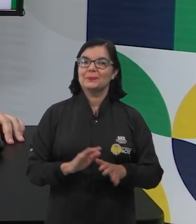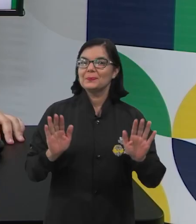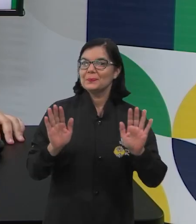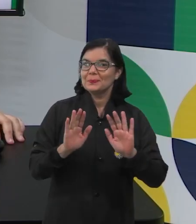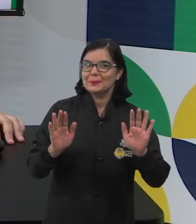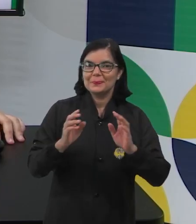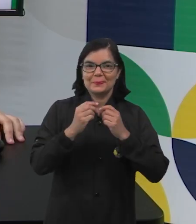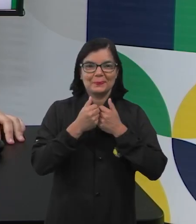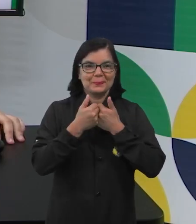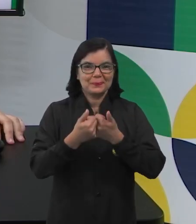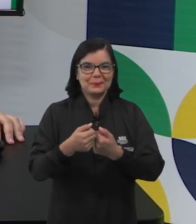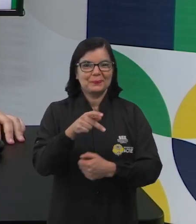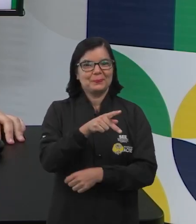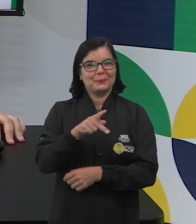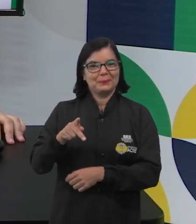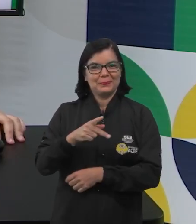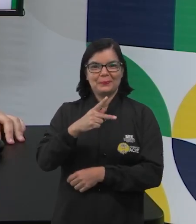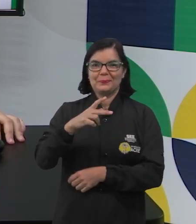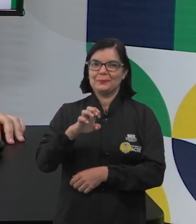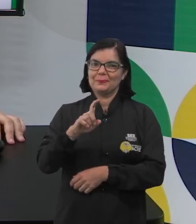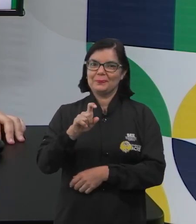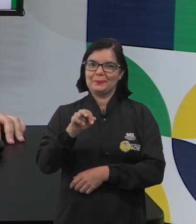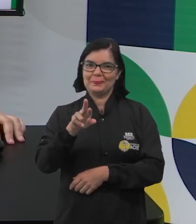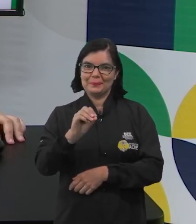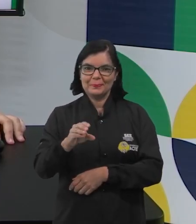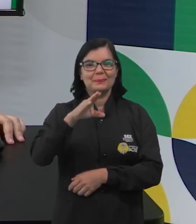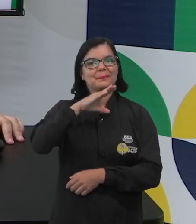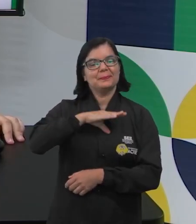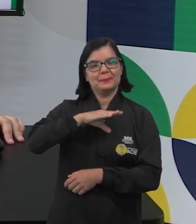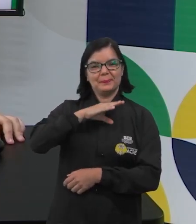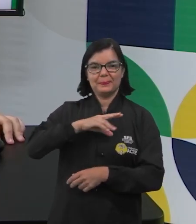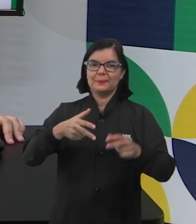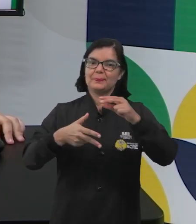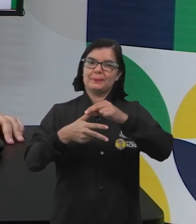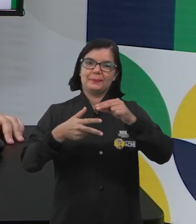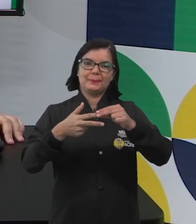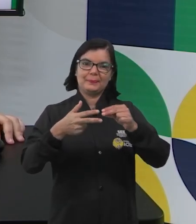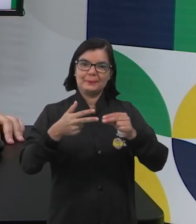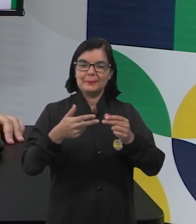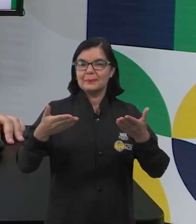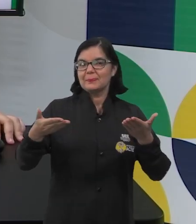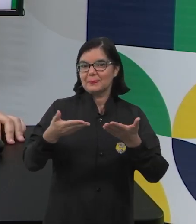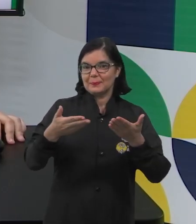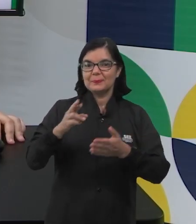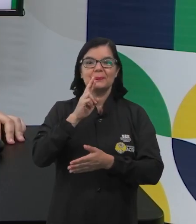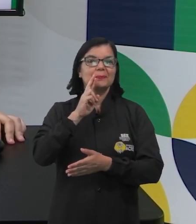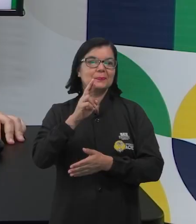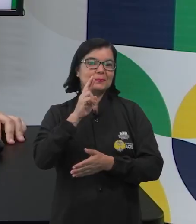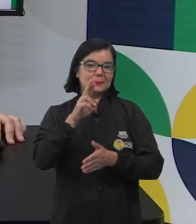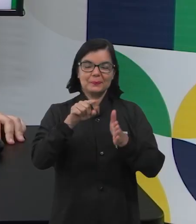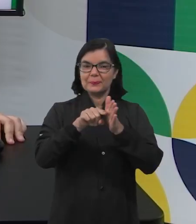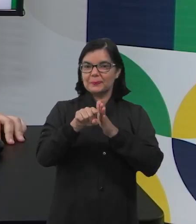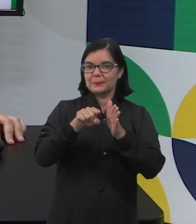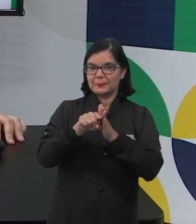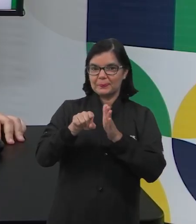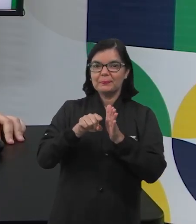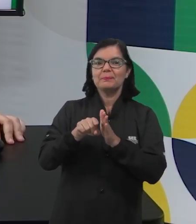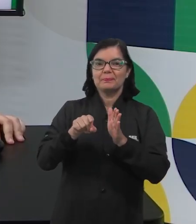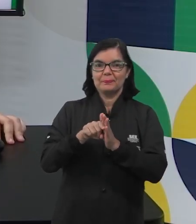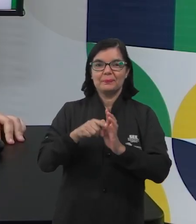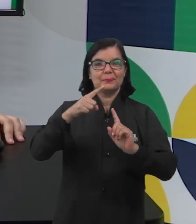Olá, tudo bom? Sou o professor Pedro, de Linguagens aqui do Pré-ENEM, e agora a gente vai fazer a resolução de questões relacionadas